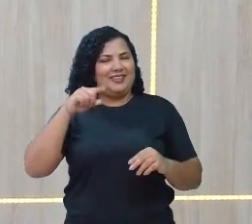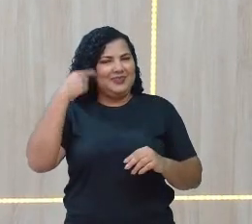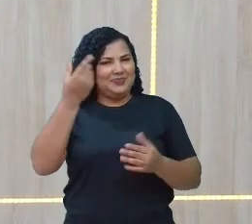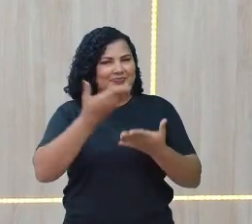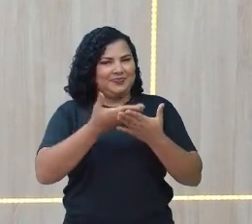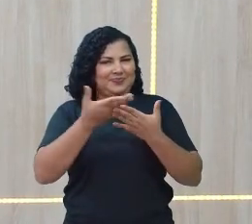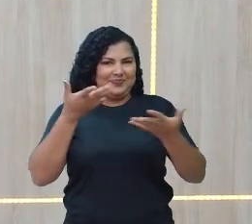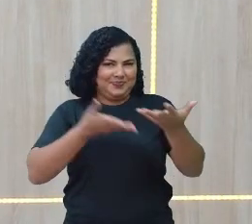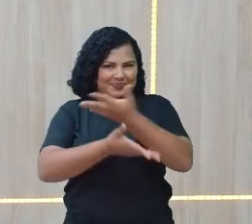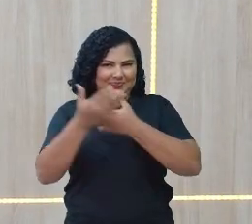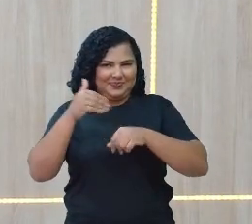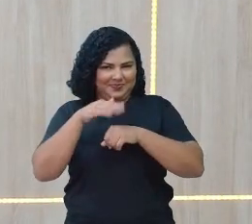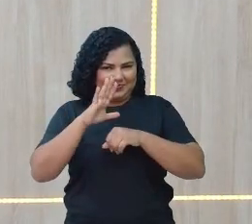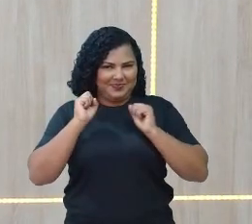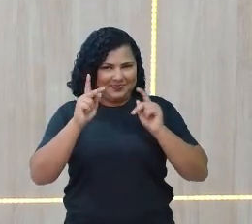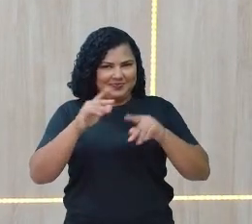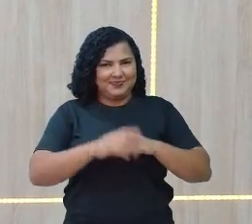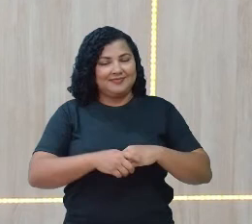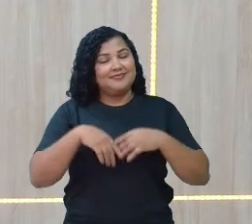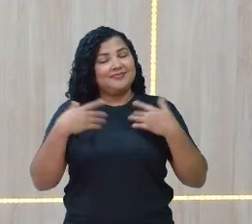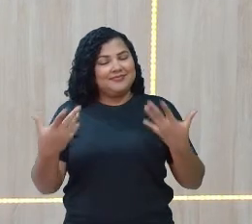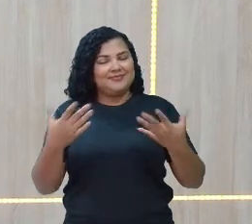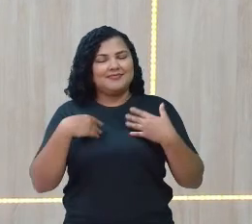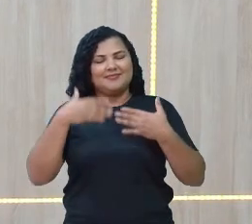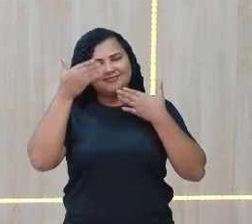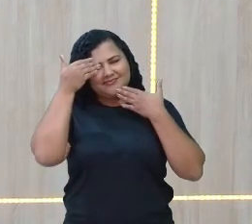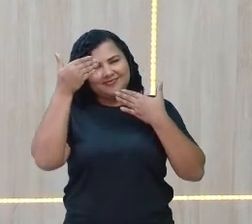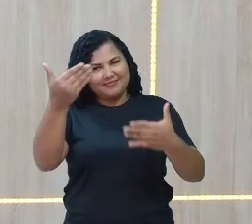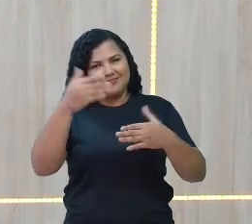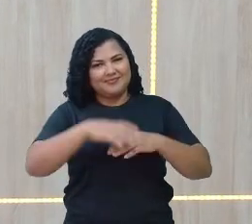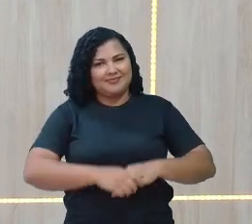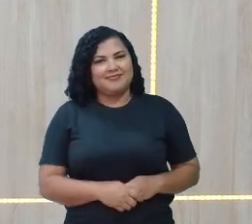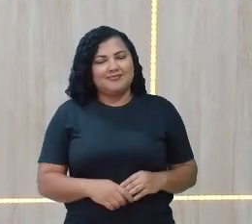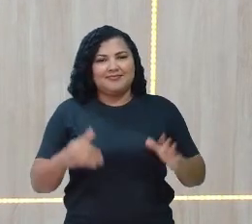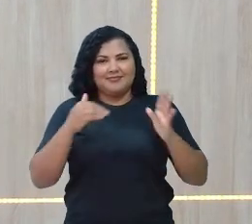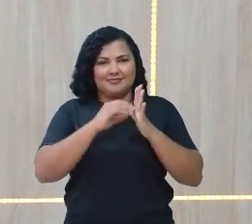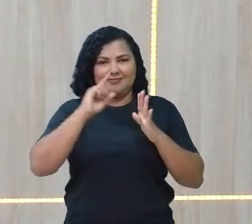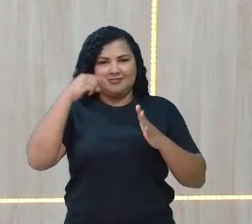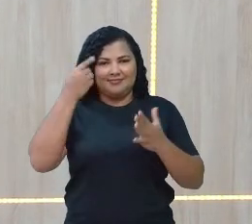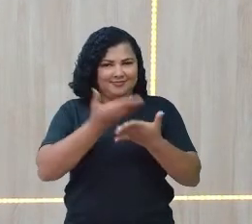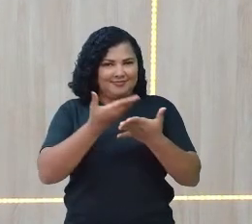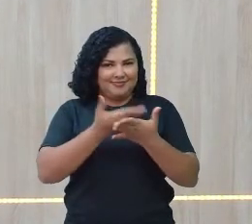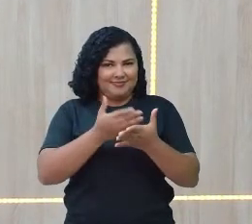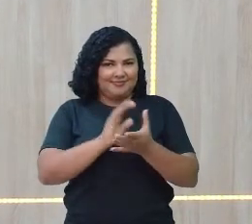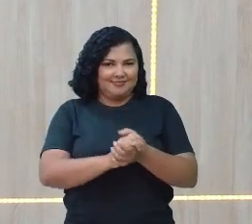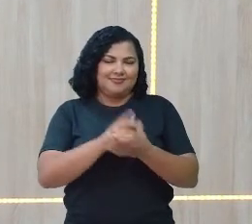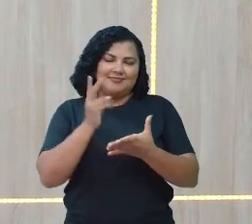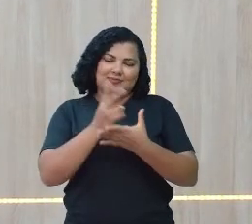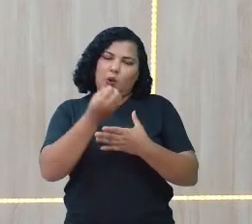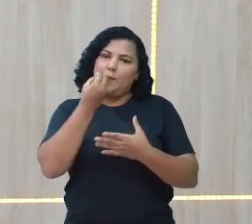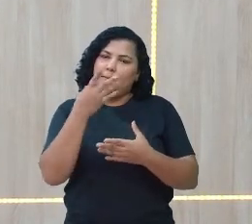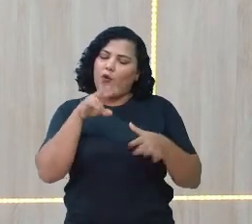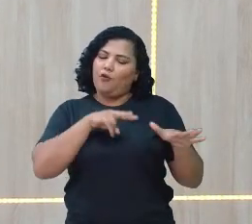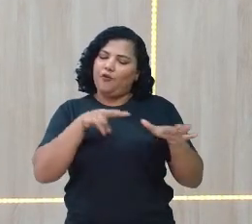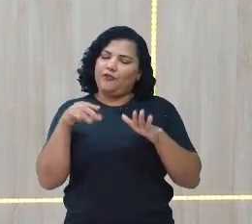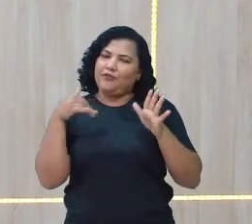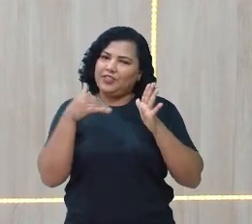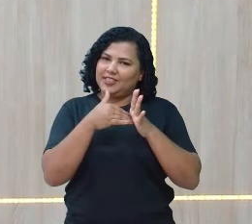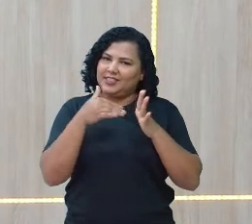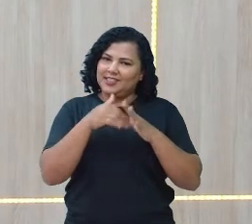participação de vocês nas próximas aulas. Então é isso, gente, muito obrigado, até a próxima aula, e aí, bom final de semana, né? Mas